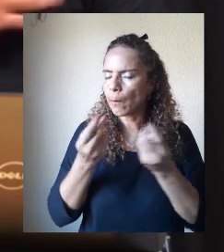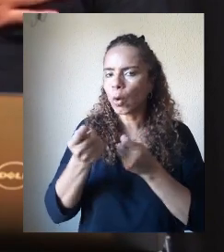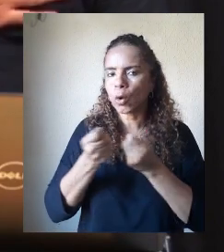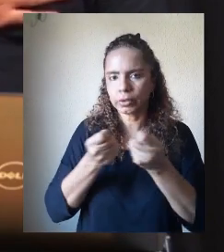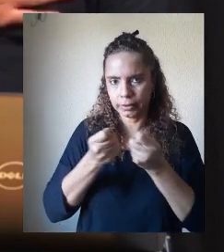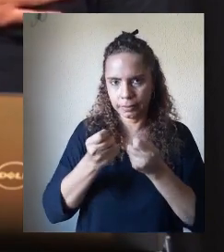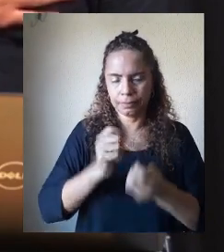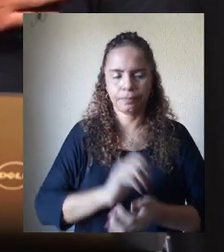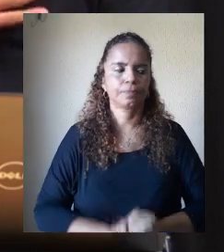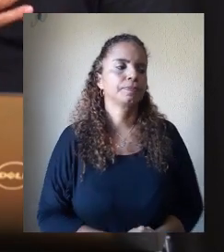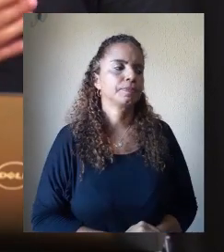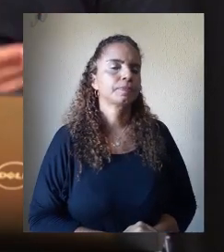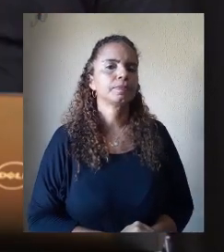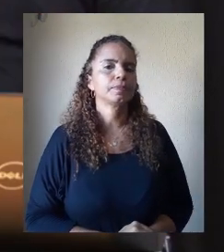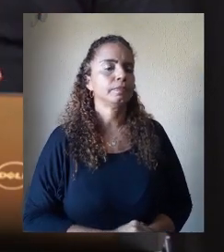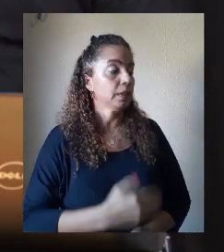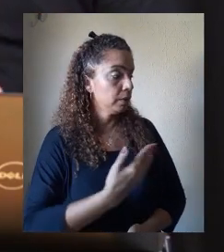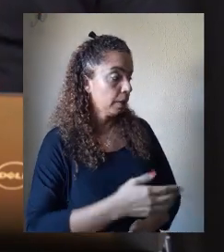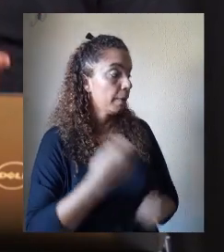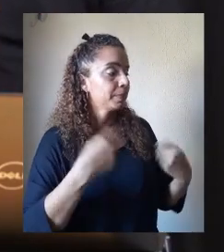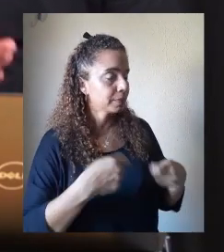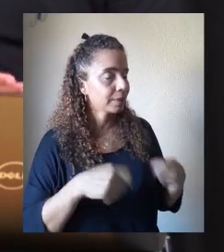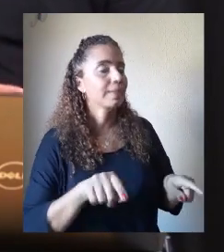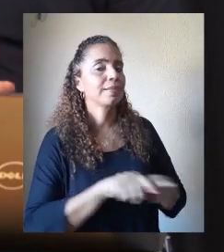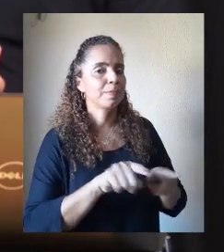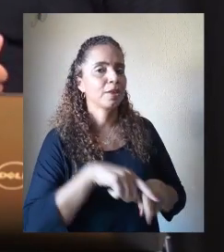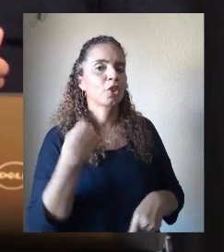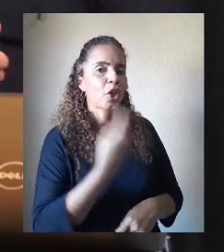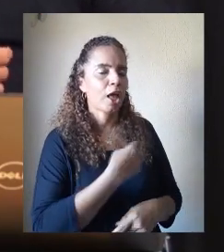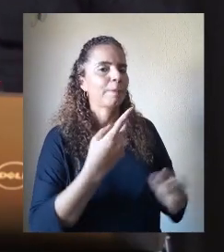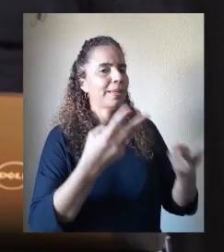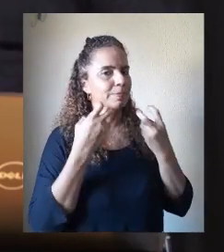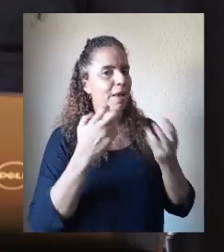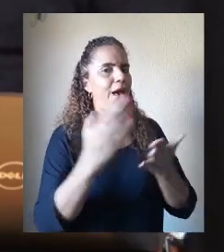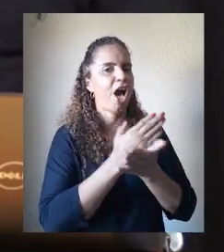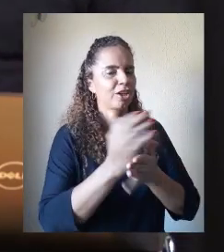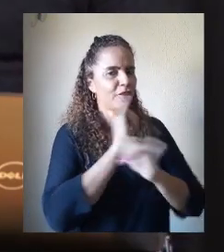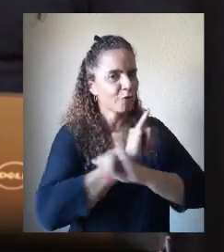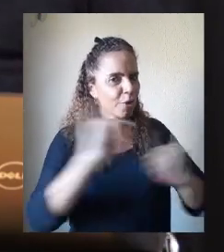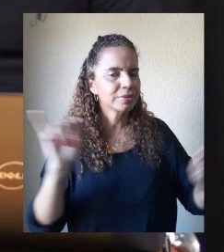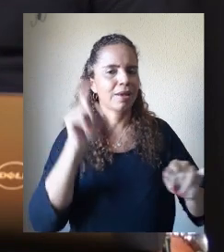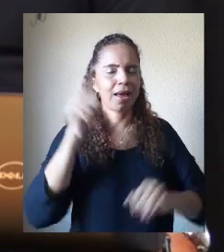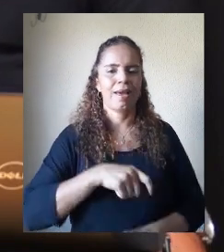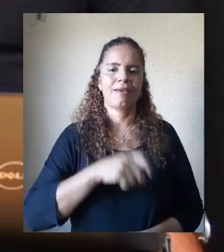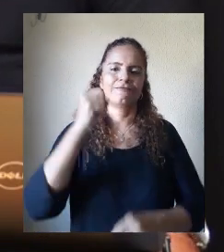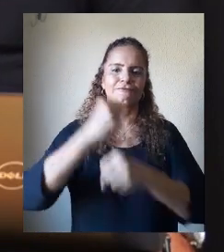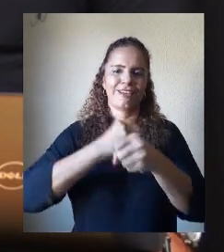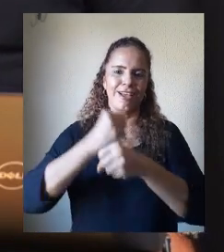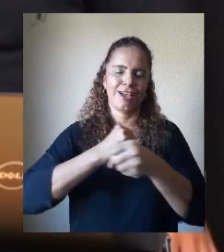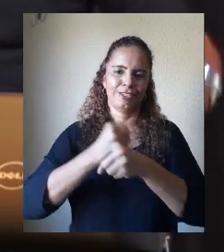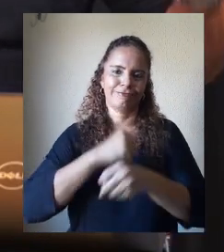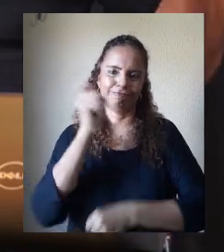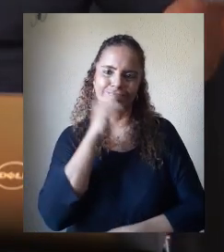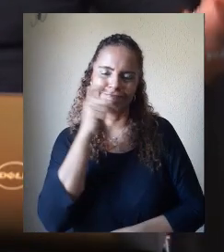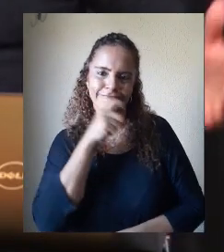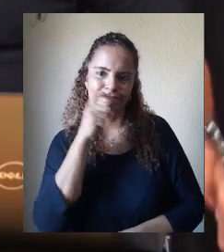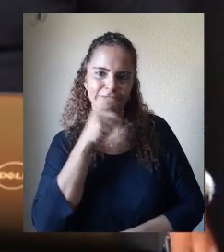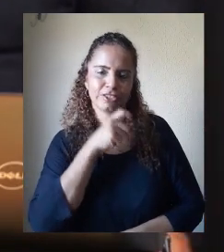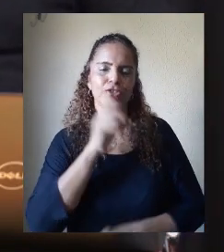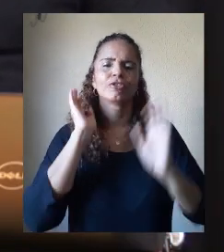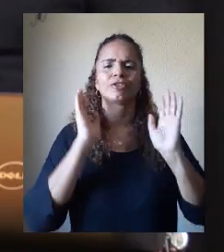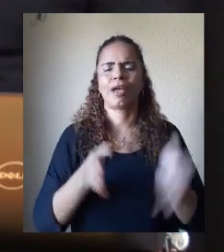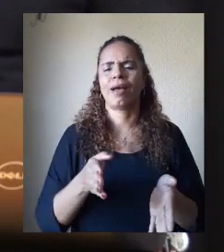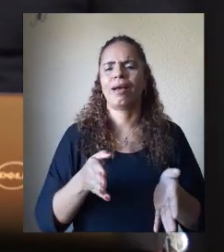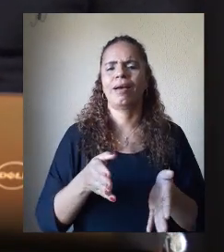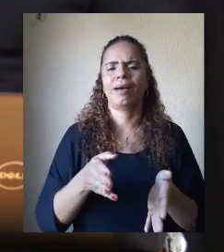Nesse contexto a gente ainda tem que lidar com as informações falsas, né? Sim. Então as tal fake news aí que estão em moda há um tempo